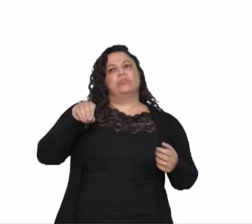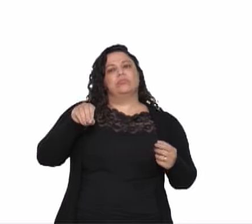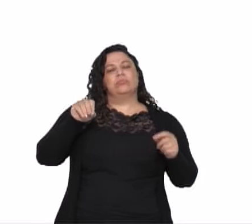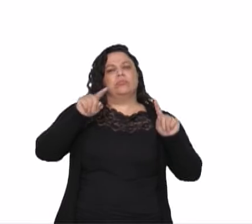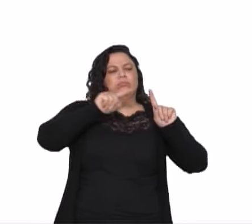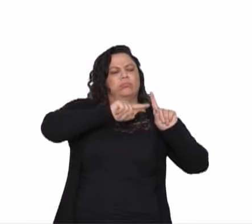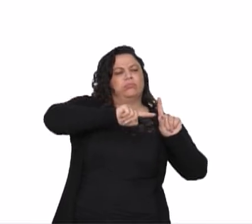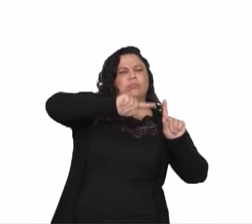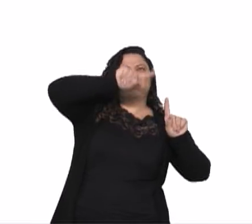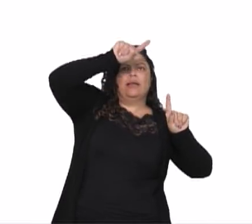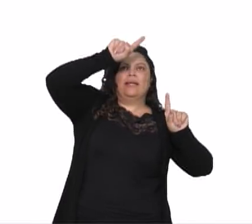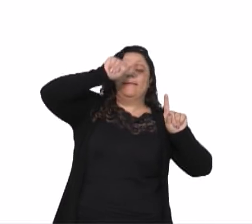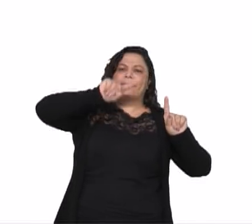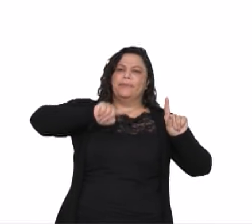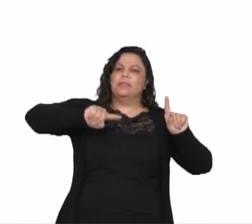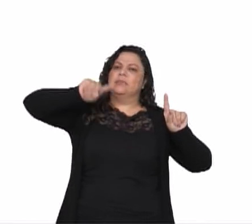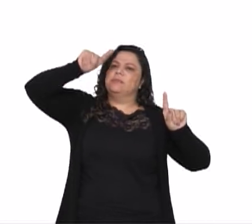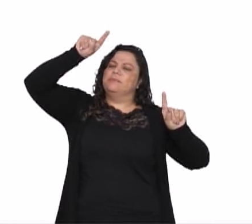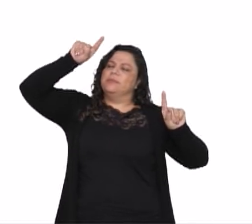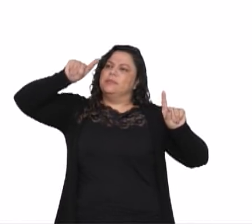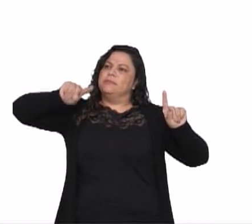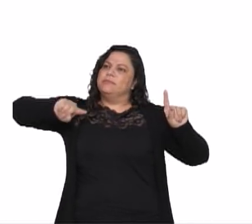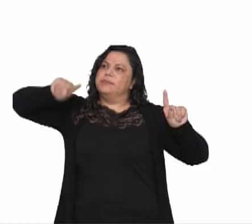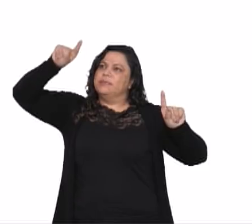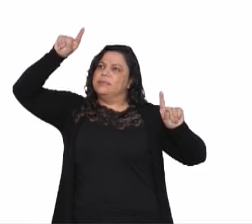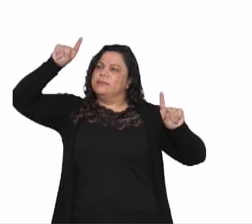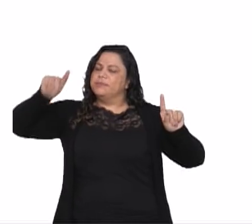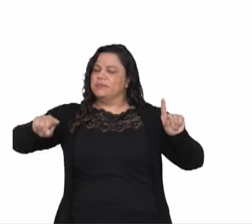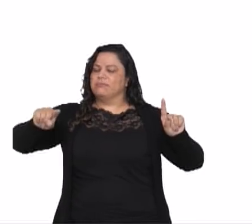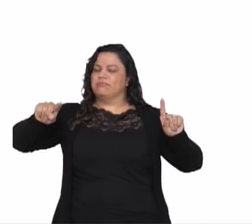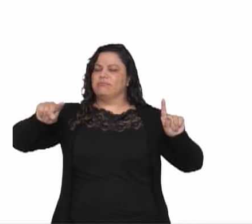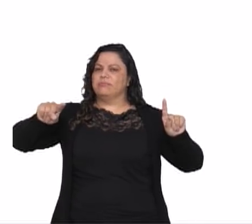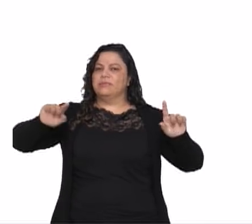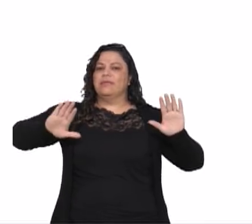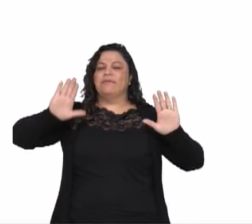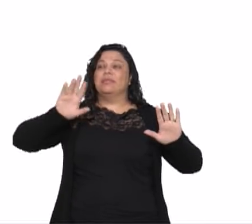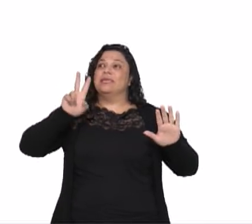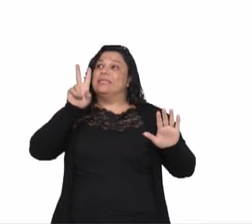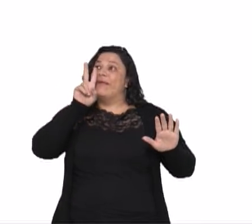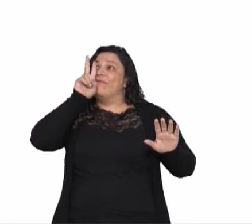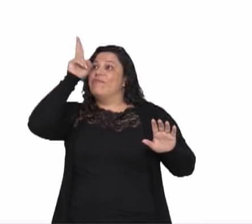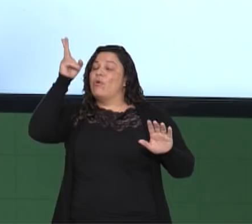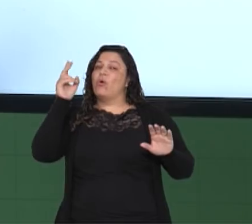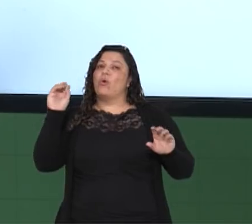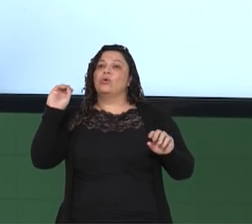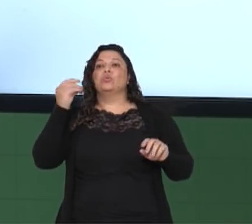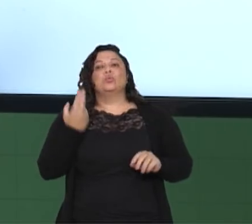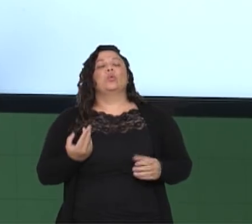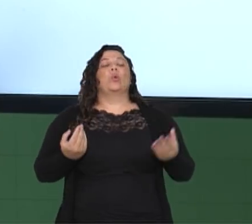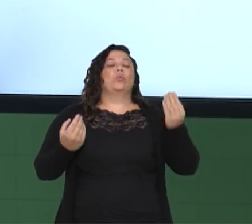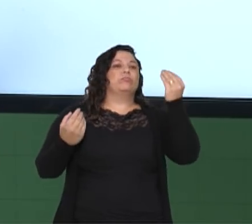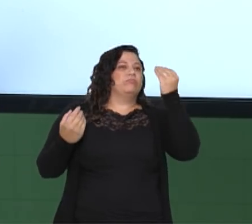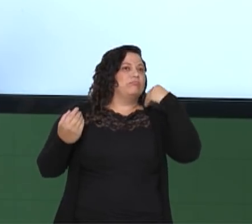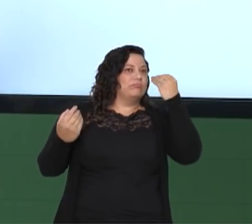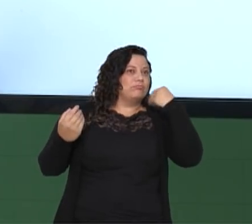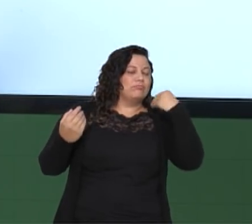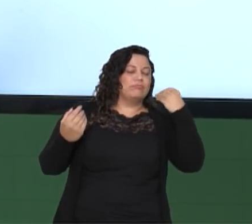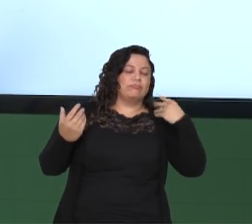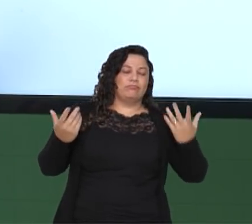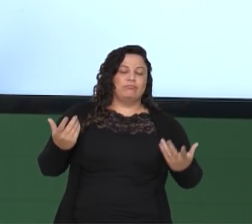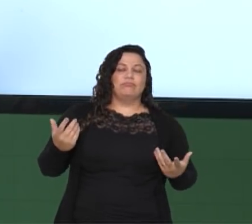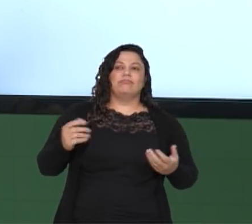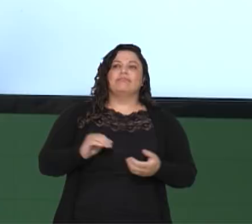intensidade, ela define se o som é mais forte ou mais fraco pelo tamanho da amplitude ali da